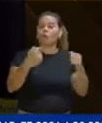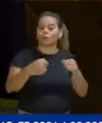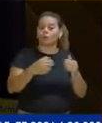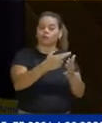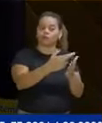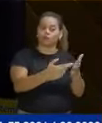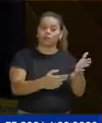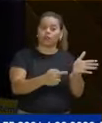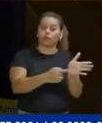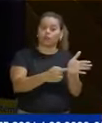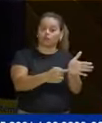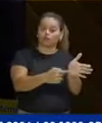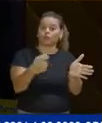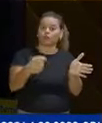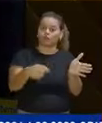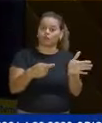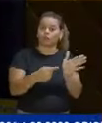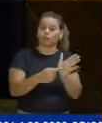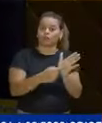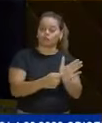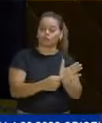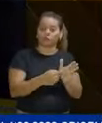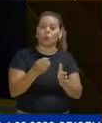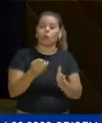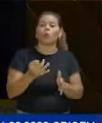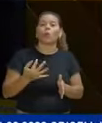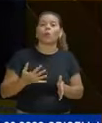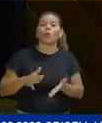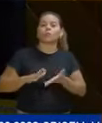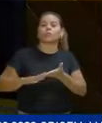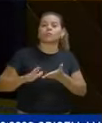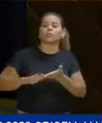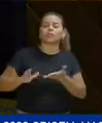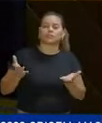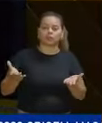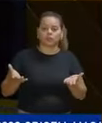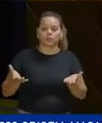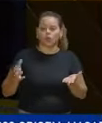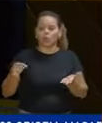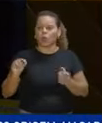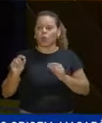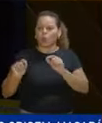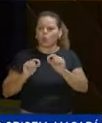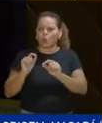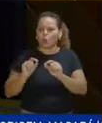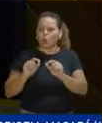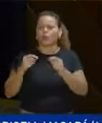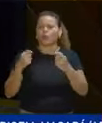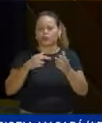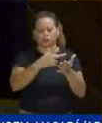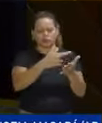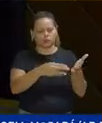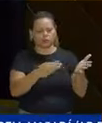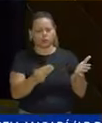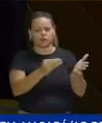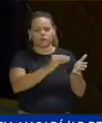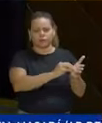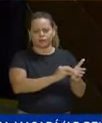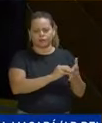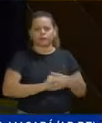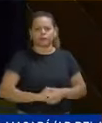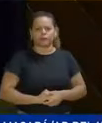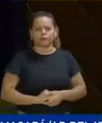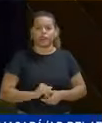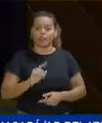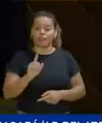seu pedido. Como bem observado pelo parquê, a candidata, inclusive, registrou ciência